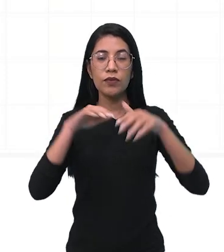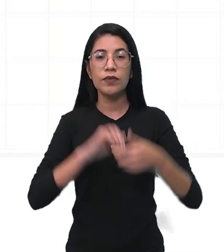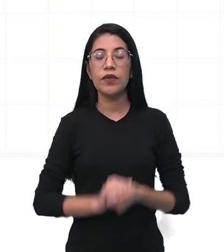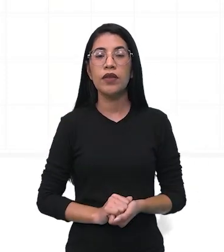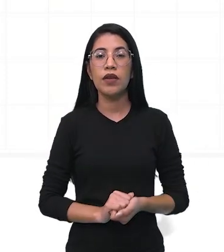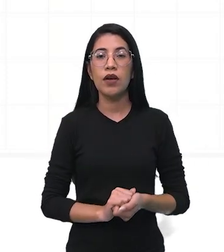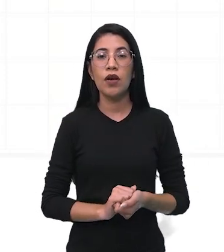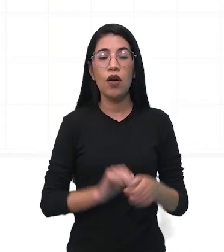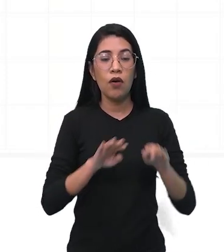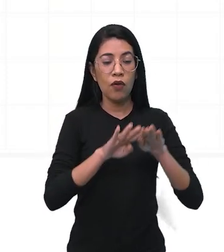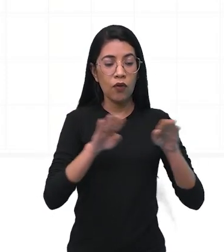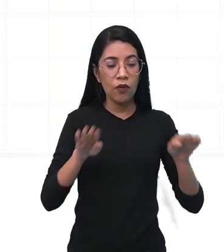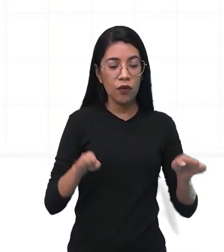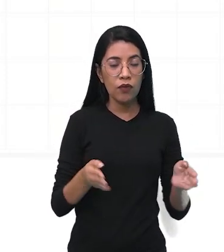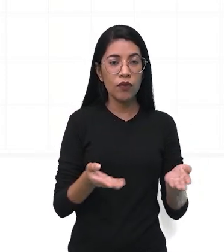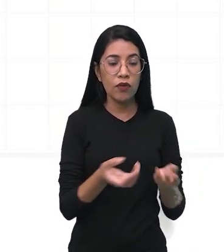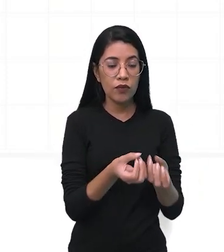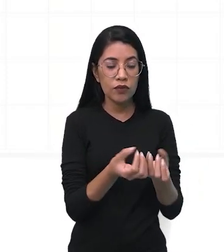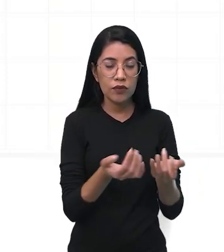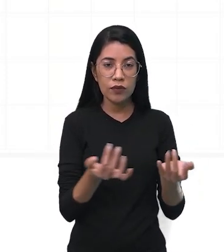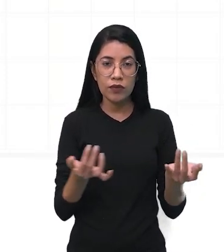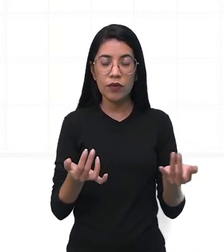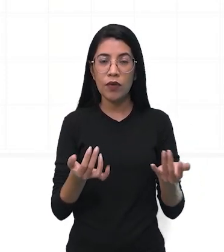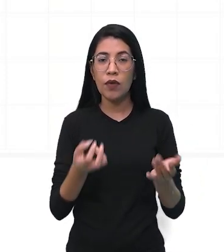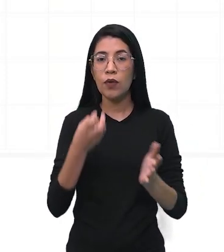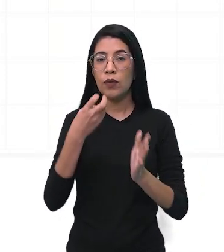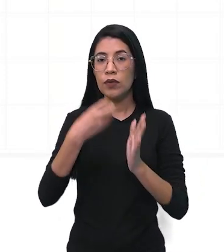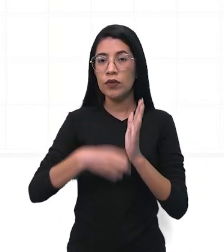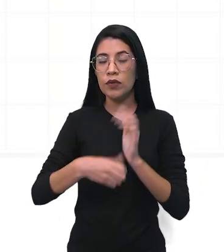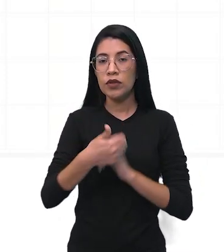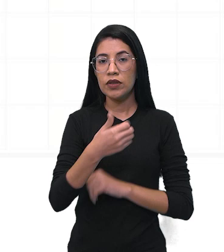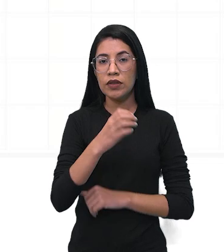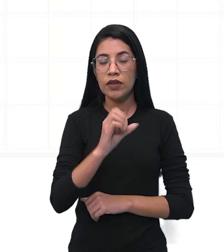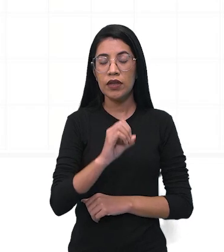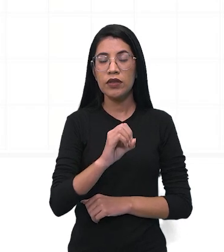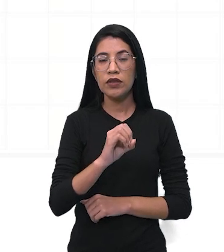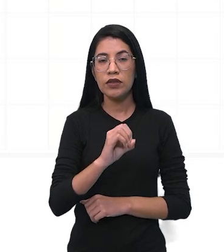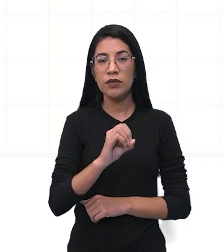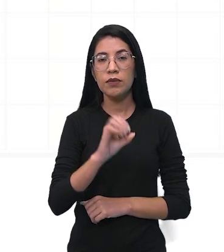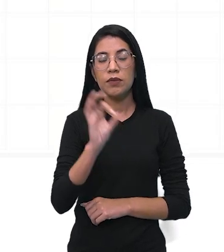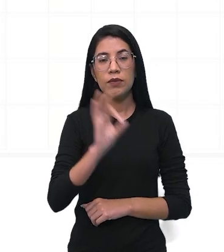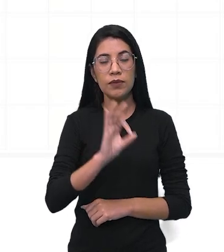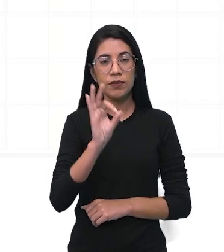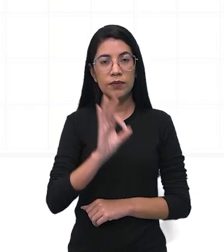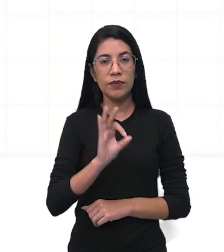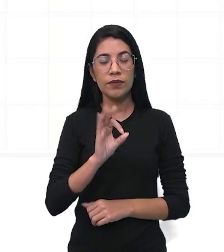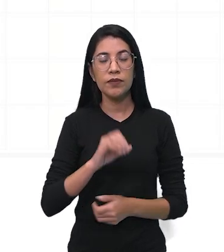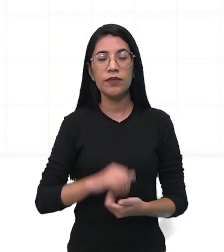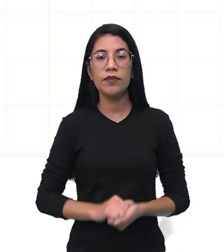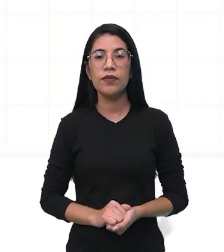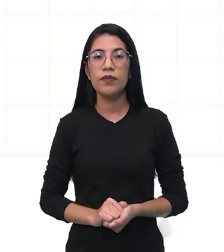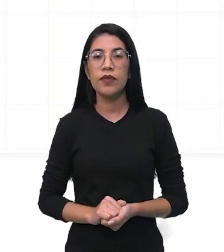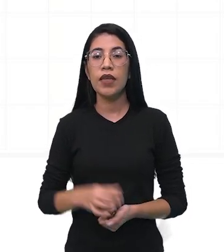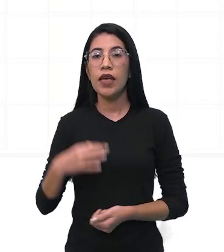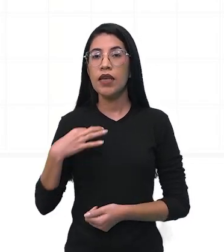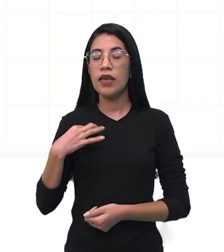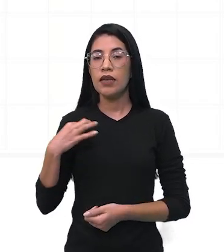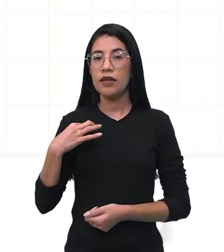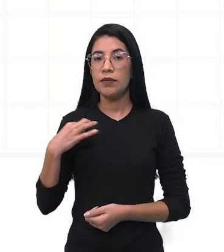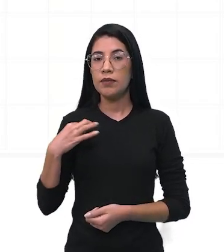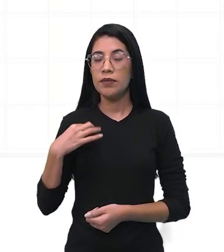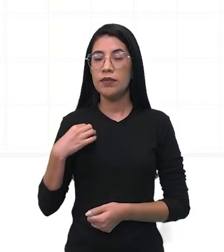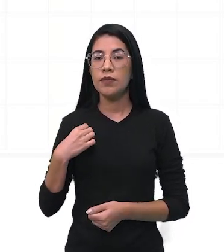é 850 com desconto de 10%, né? E a blusa aqui, a